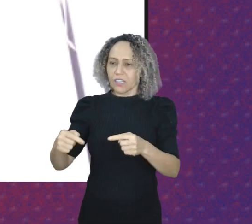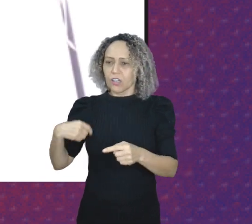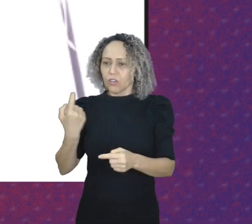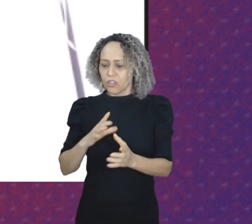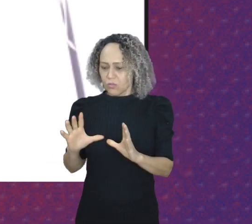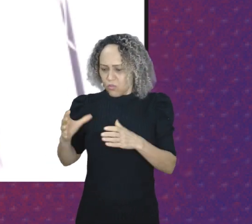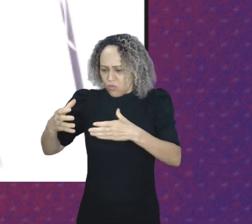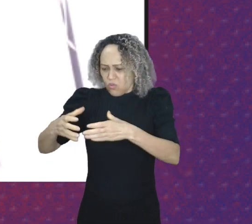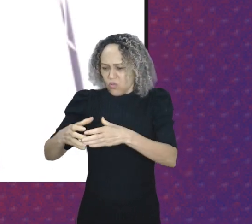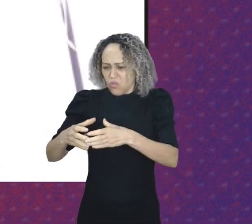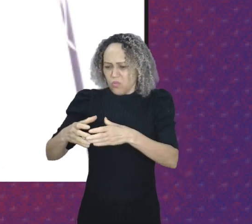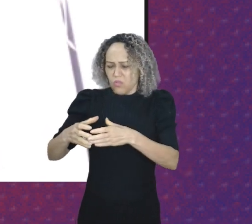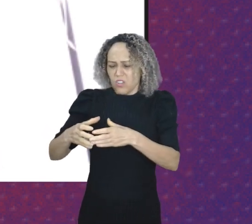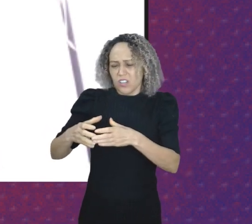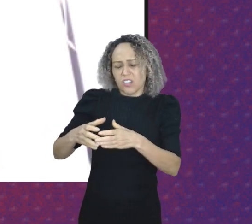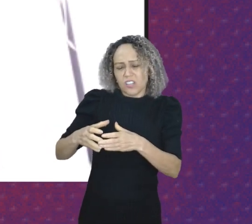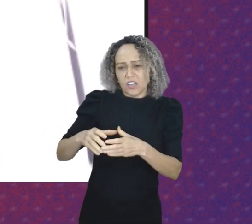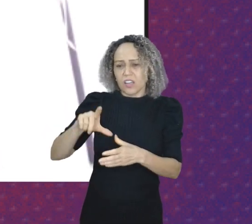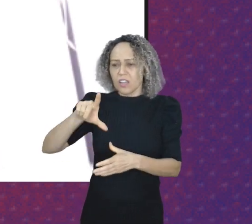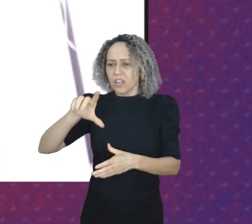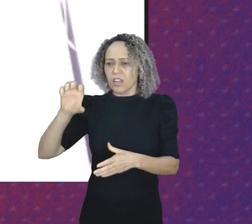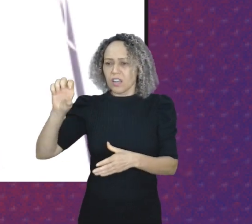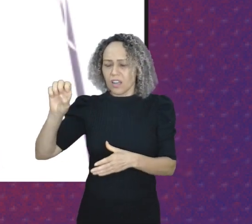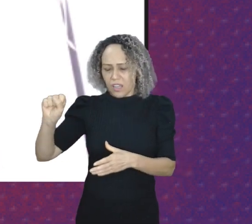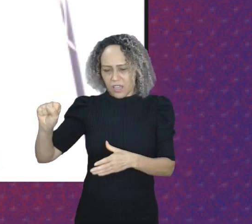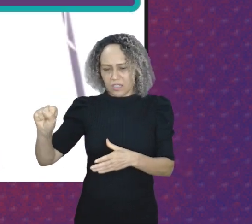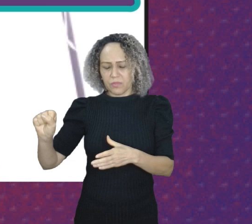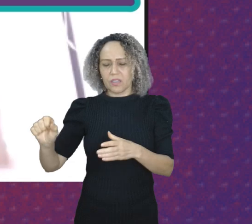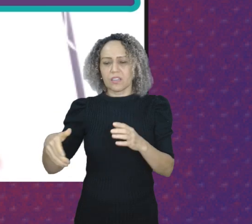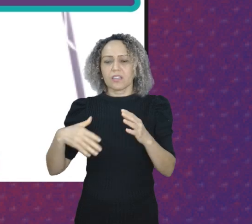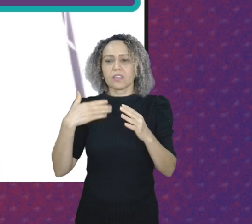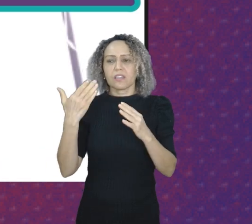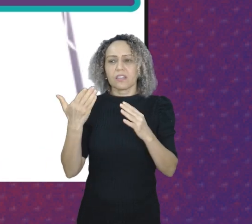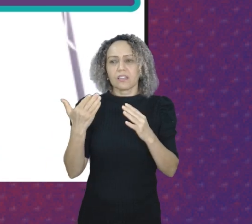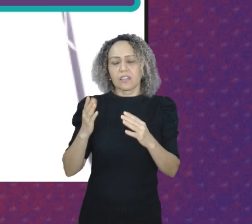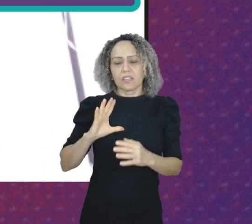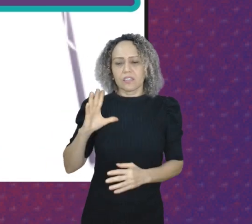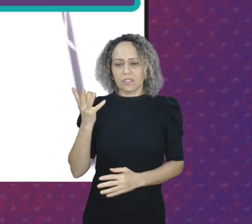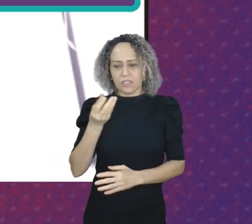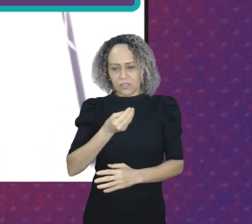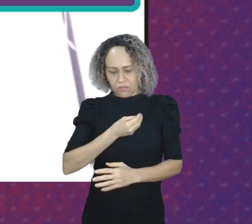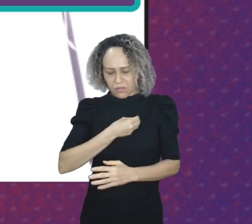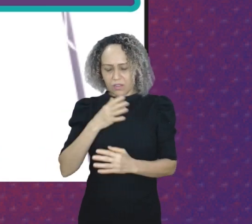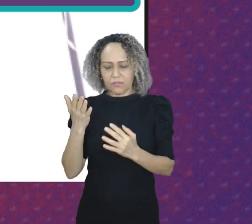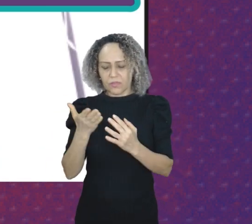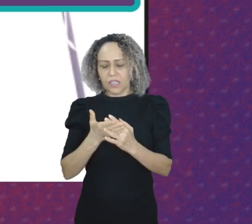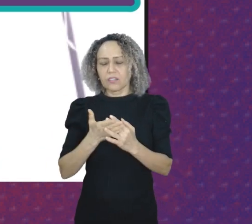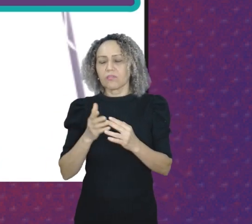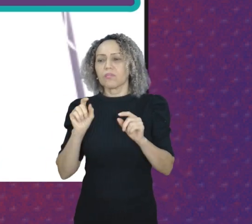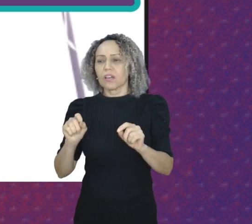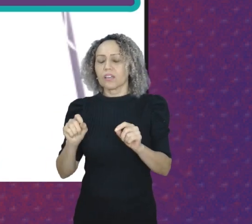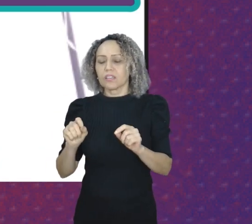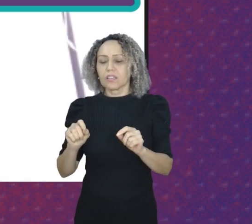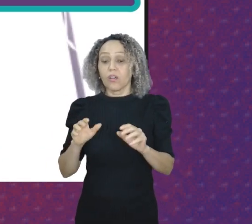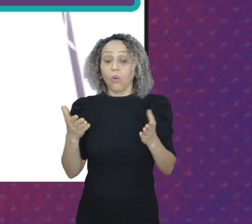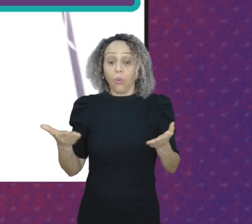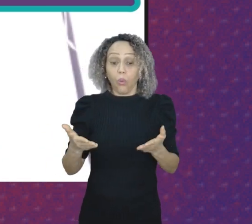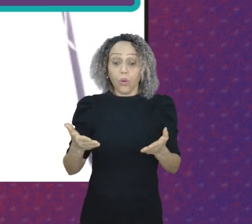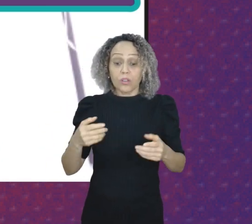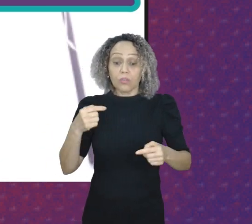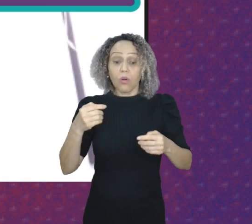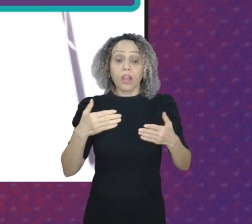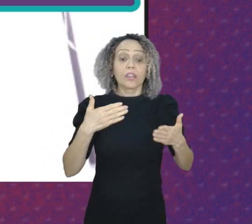bissexuais. A minha proposição aqui é dialogar hoje sobre a importância da formação e da luta, né,